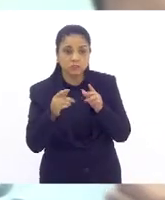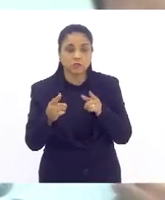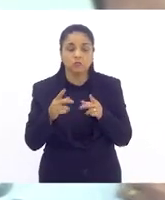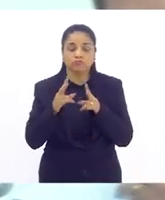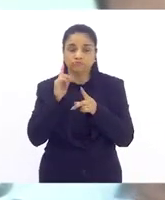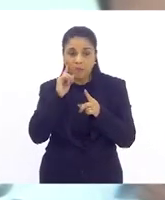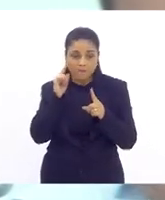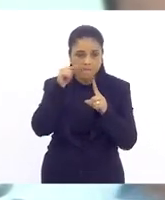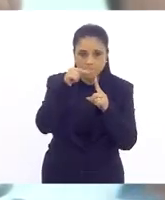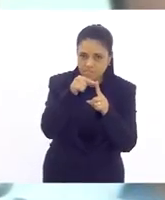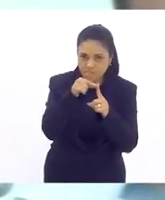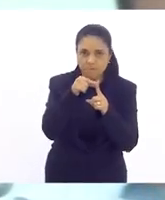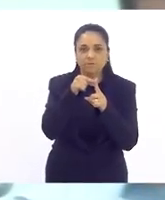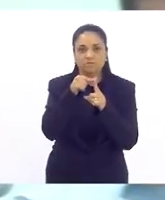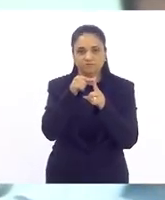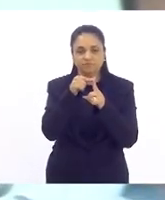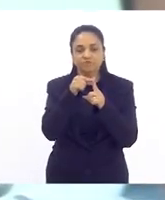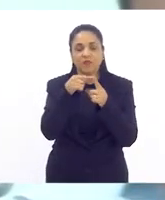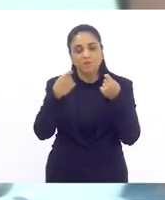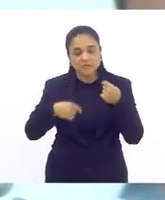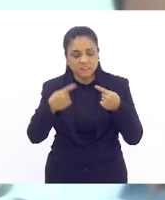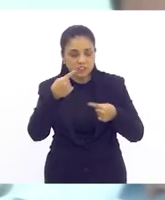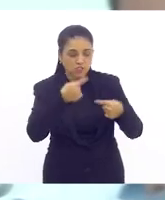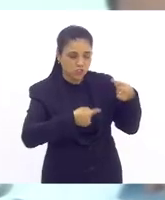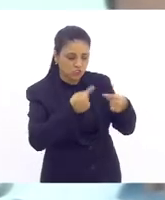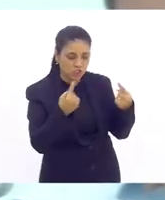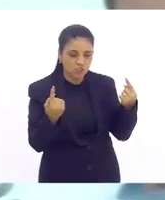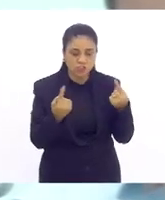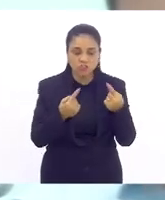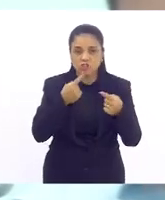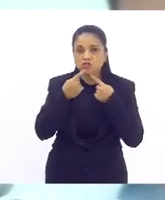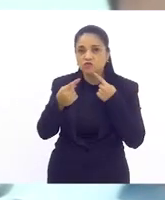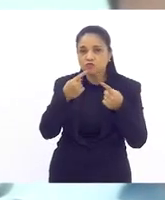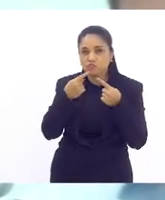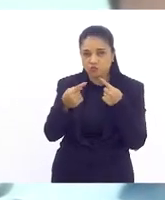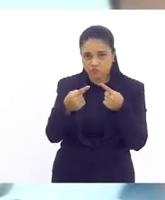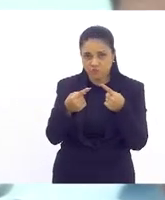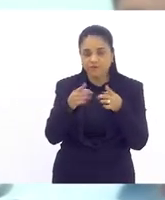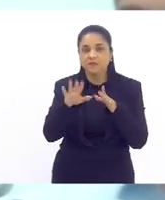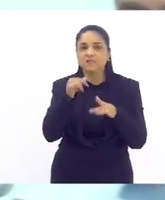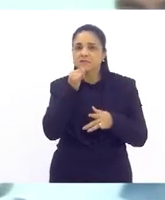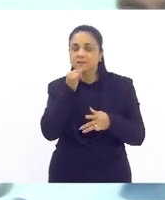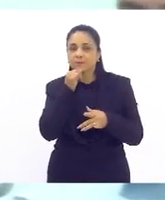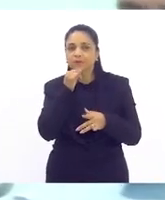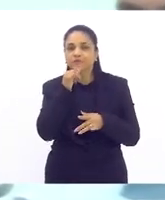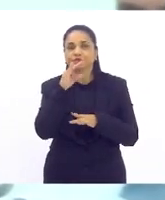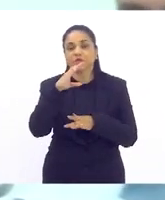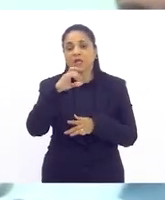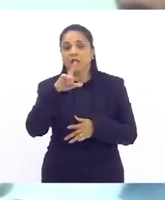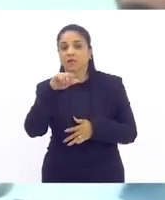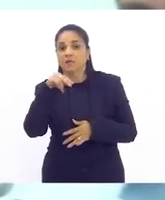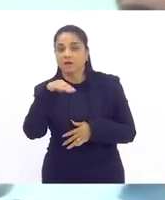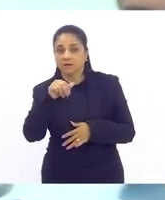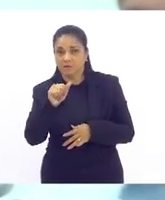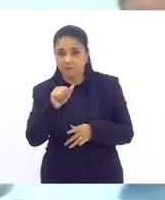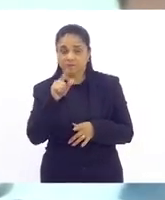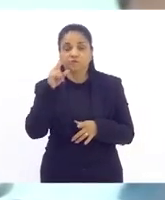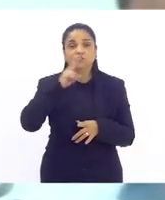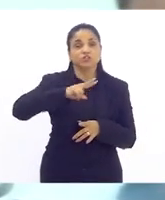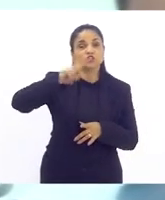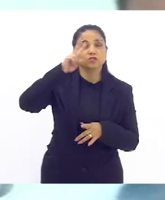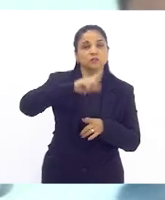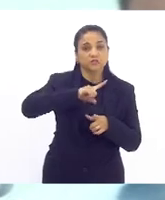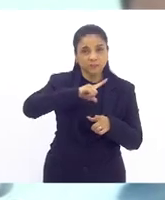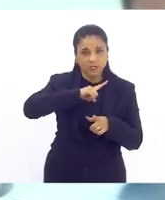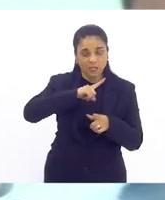mas é importante que uma coisa dialoga com outra por exemplo na questão da lei do clima né Nós temos essa história de